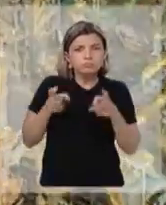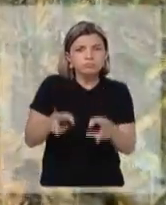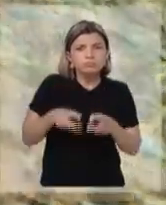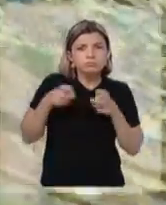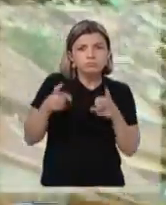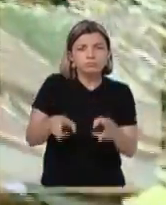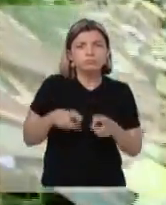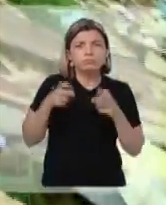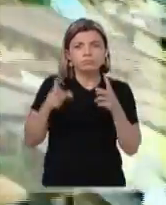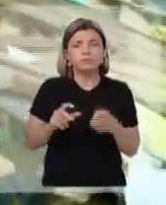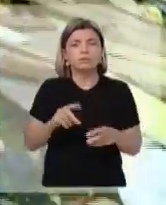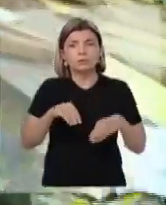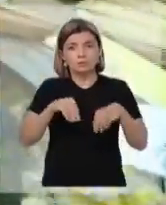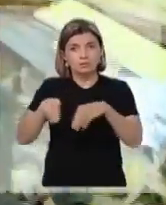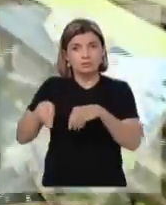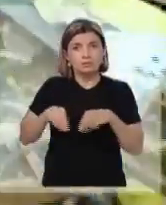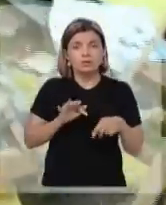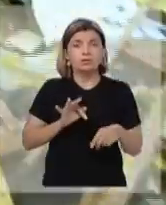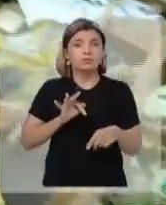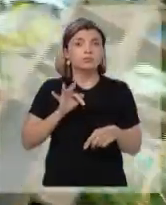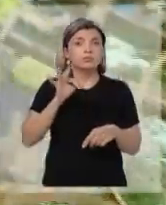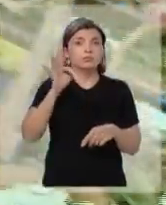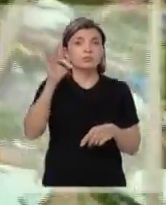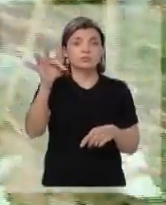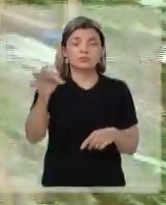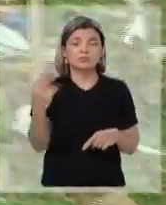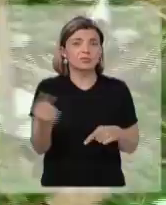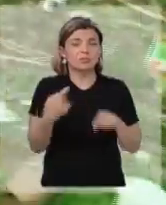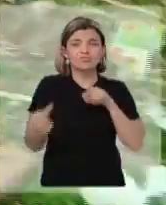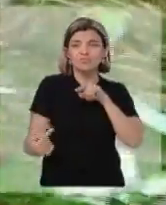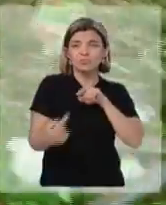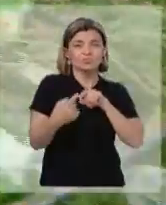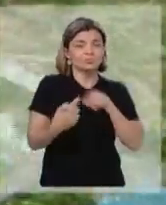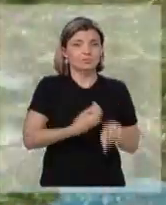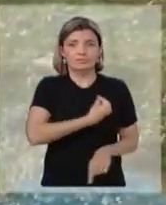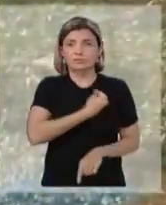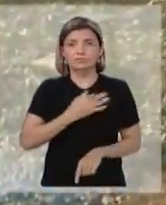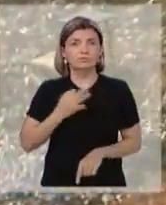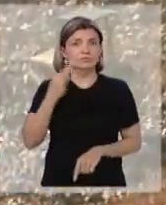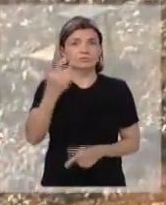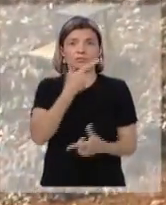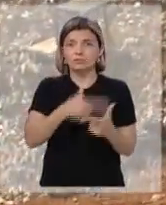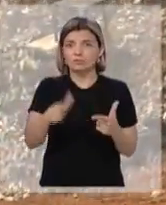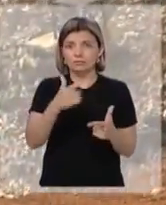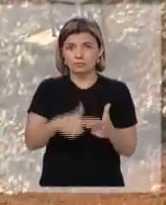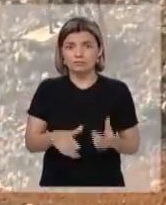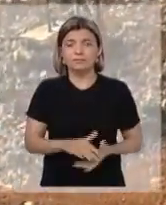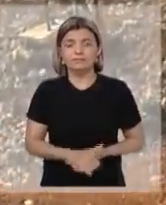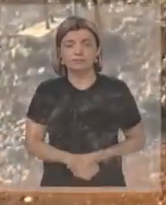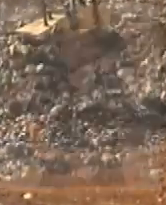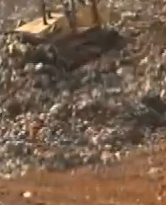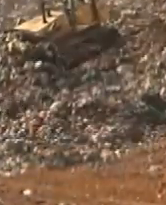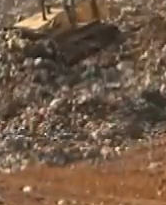recursos naturais podem fazer com que a Terra se torne um lugar incompatível com a vida humana.